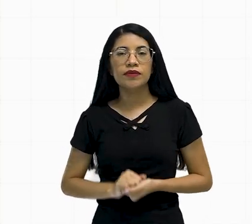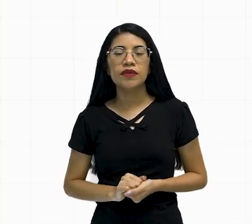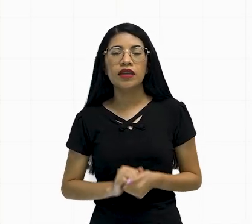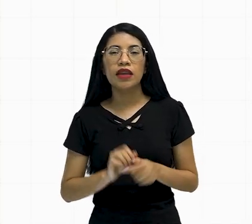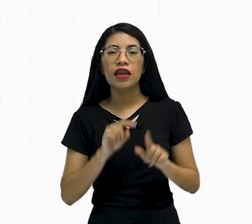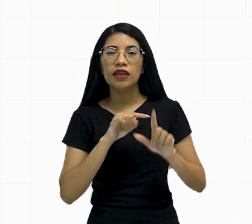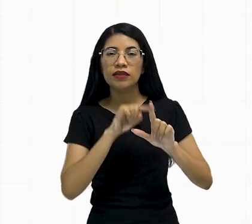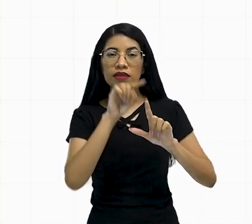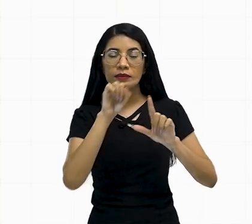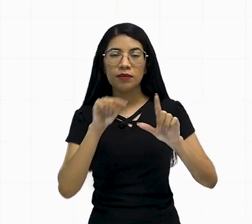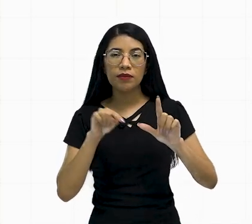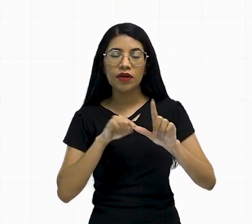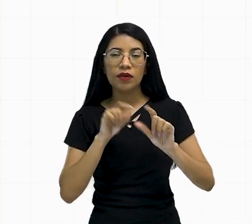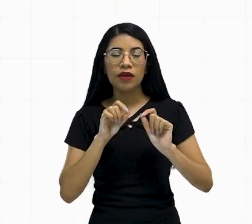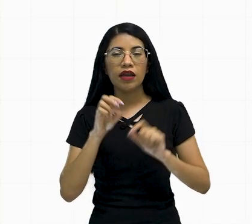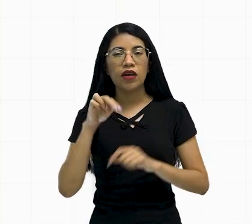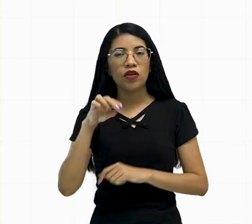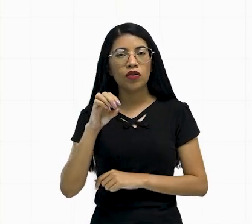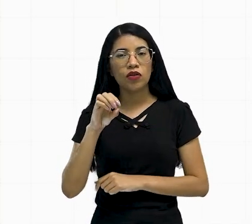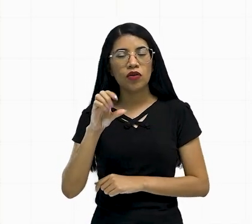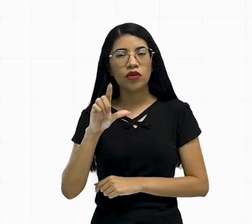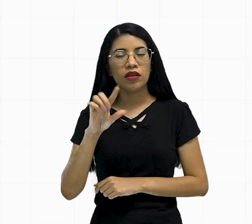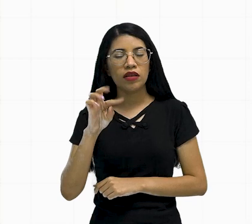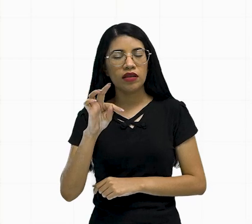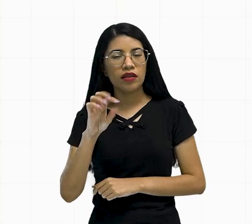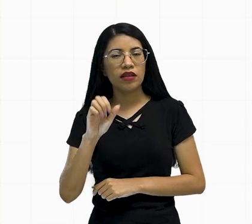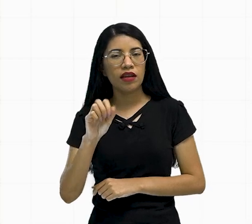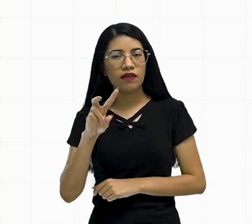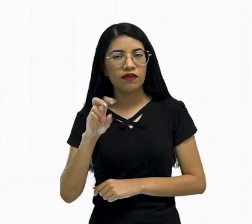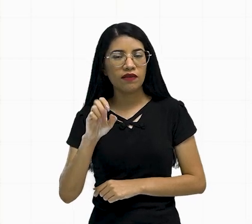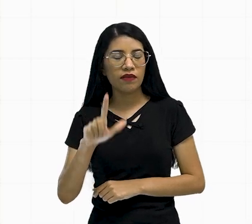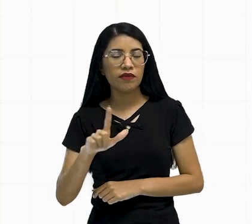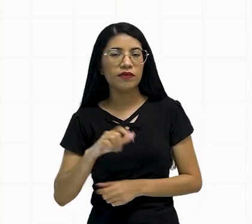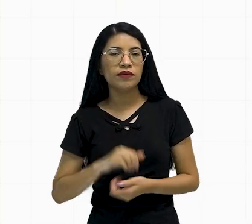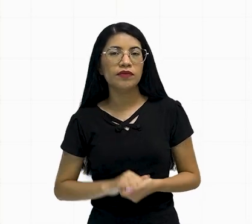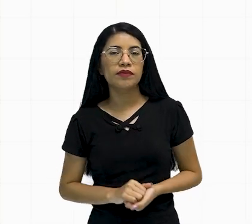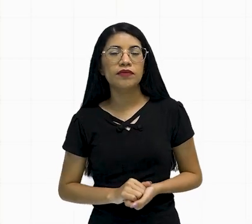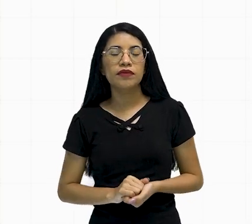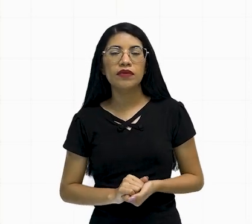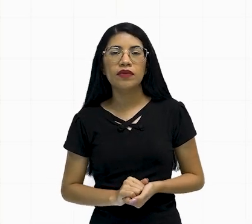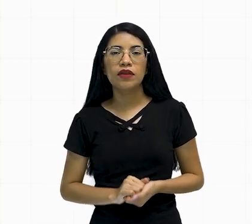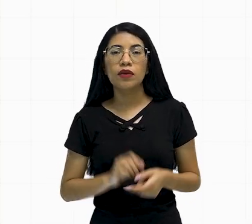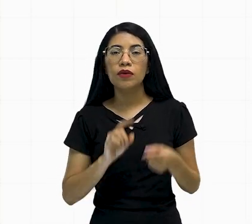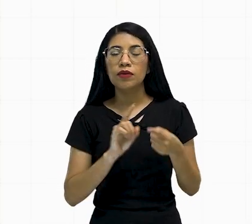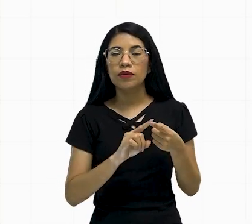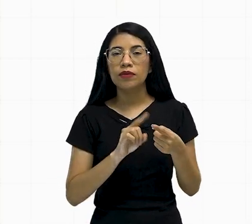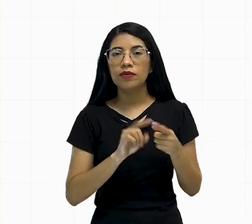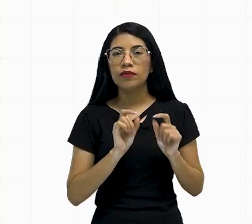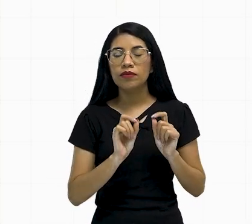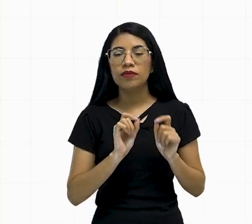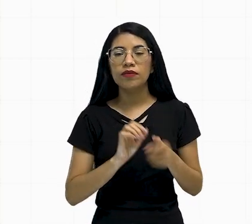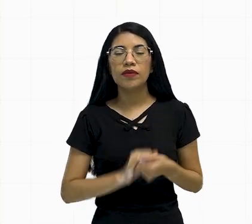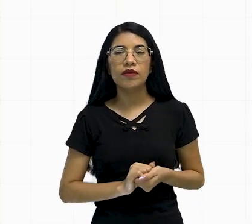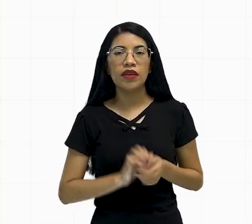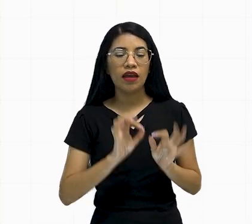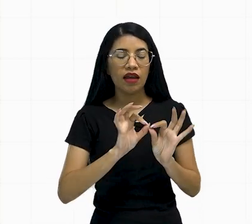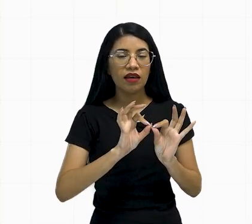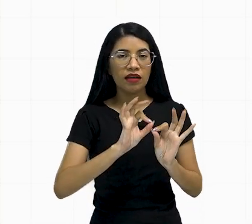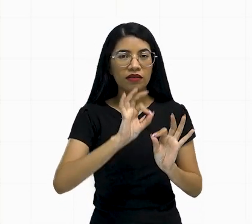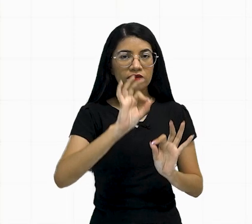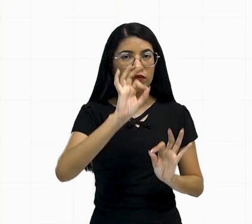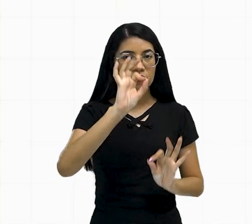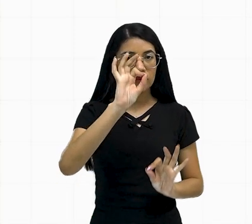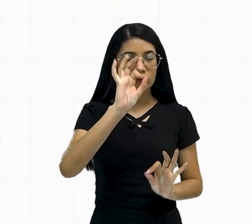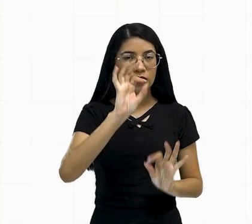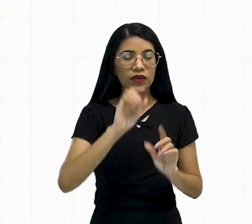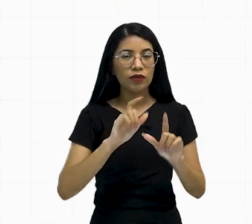são chamados de pontos notáveis. O primeiro deles, a gente vai tratar da altura do